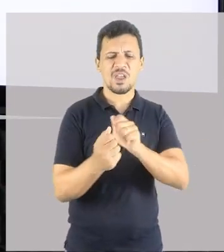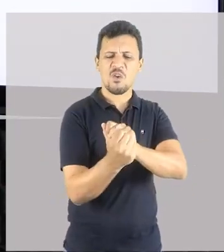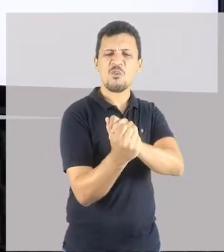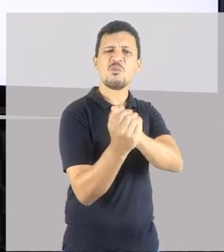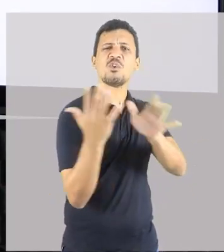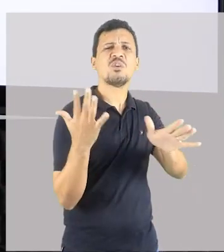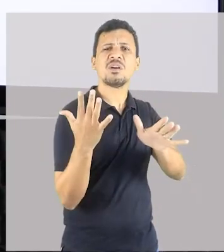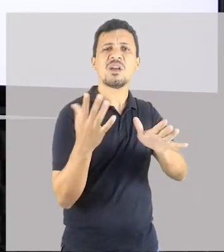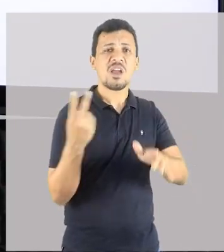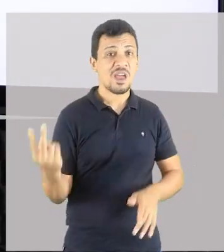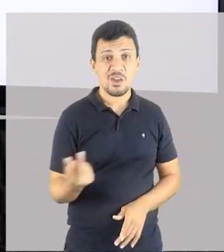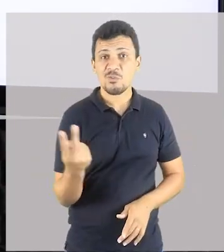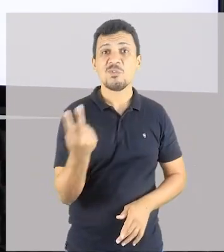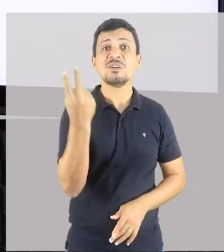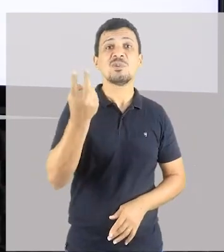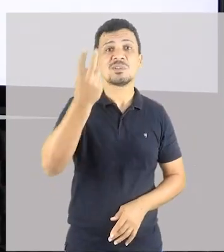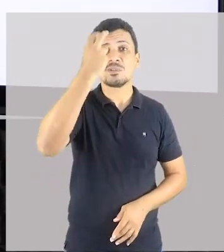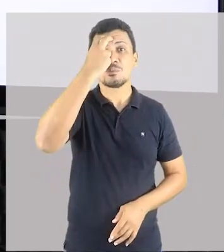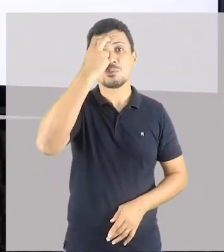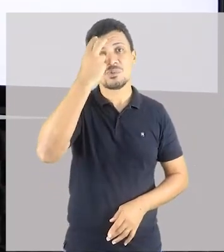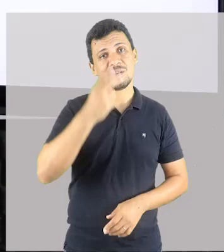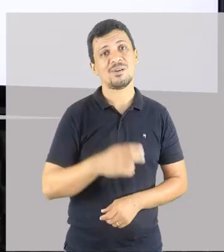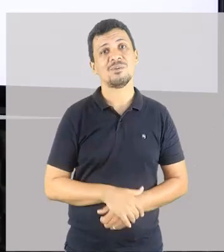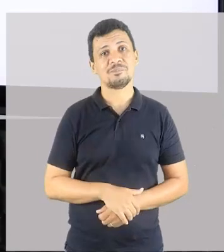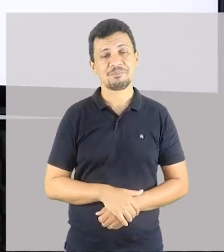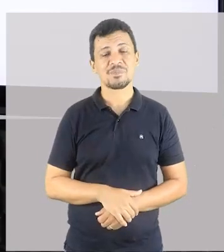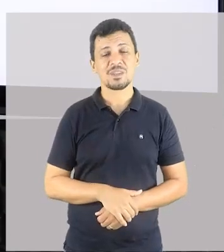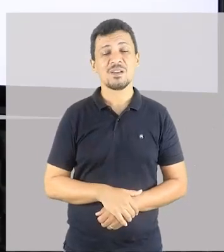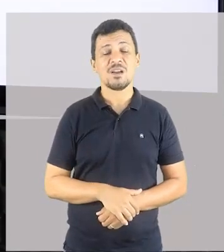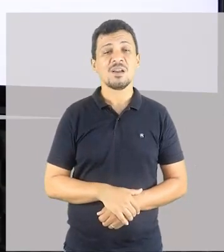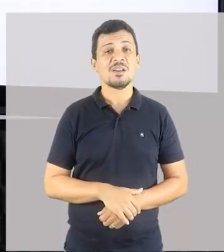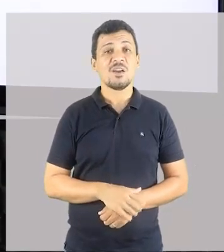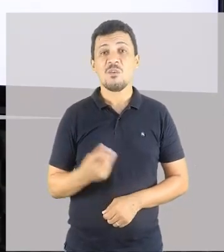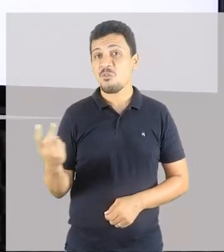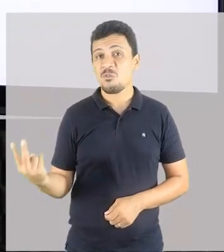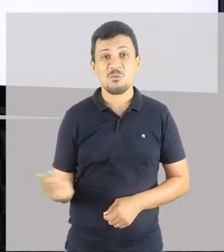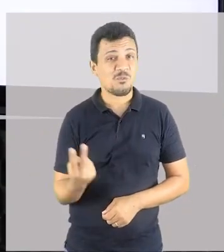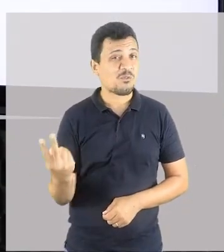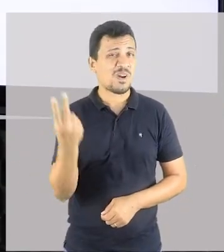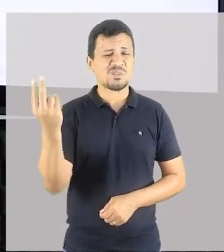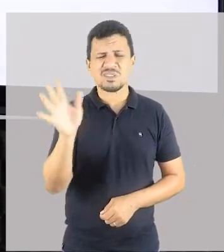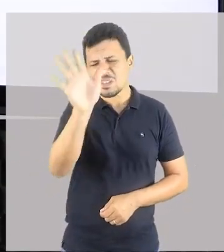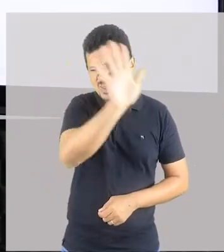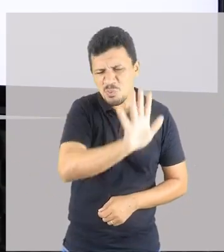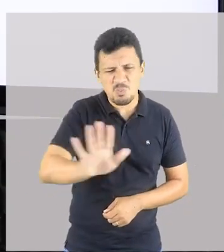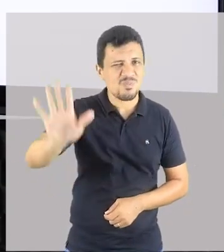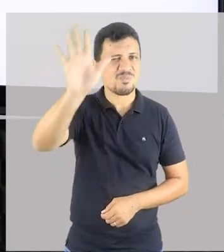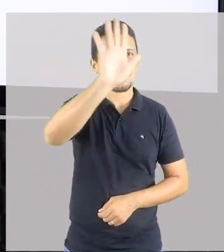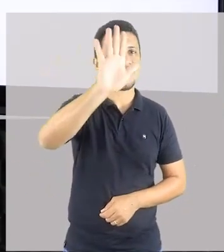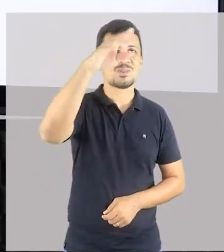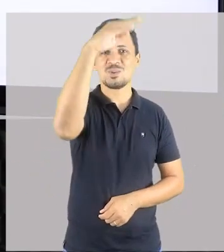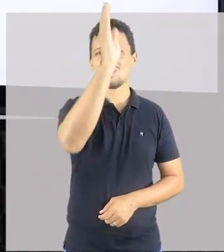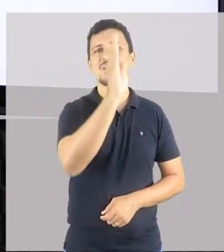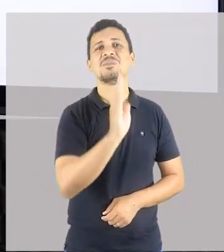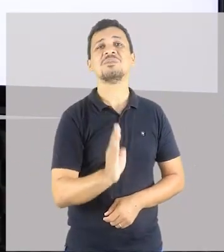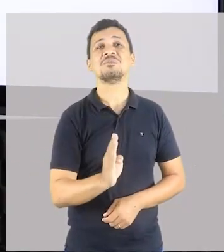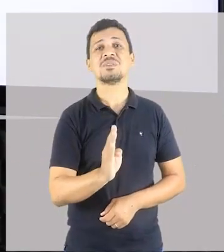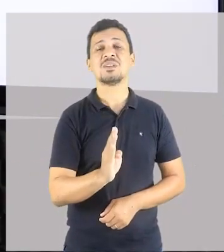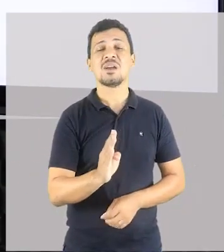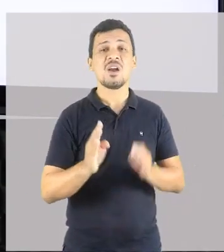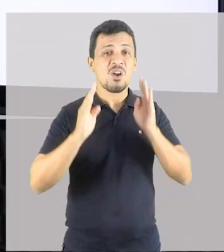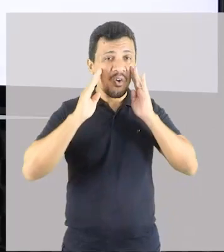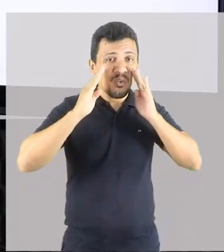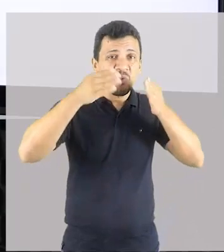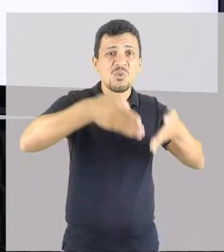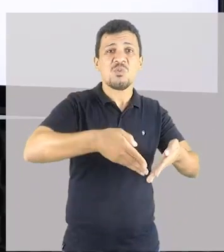é uma valorização cultural, certo? Uma valorização nacional. Então, eles se voltam mais para o